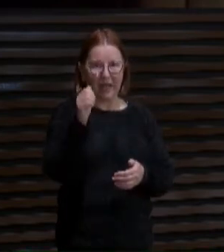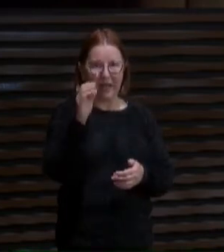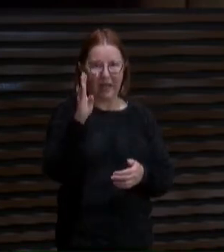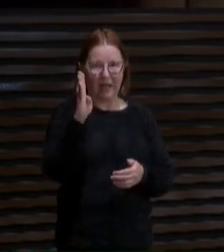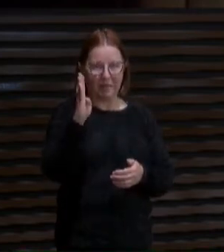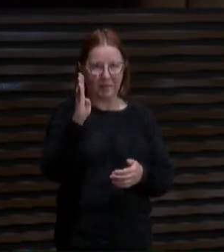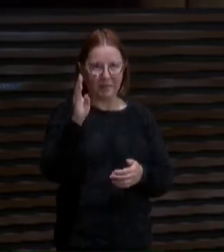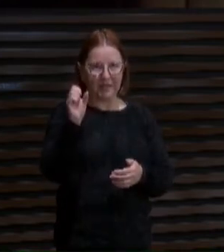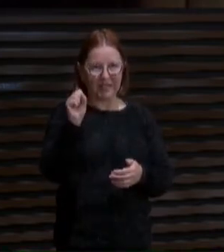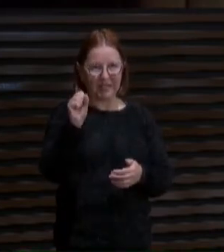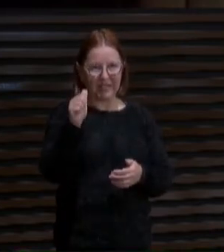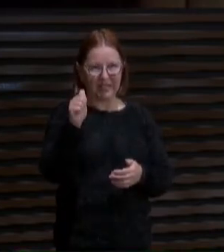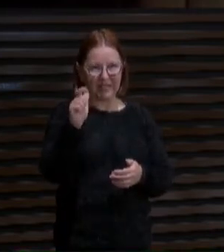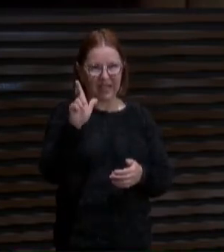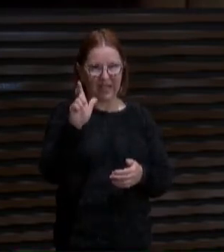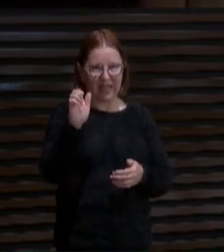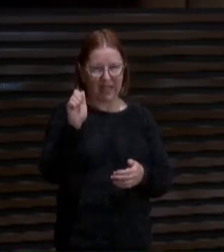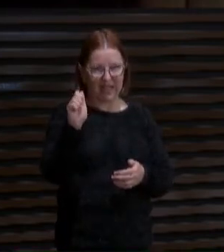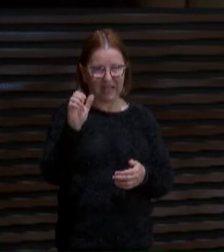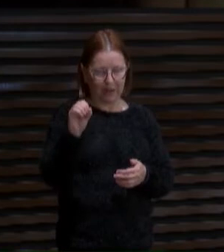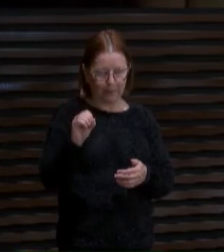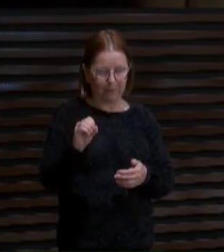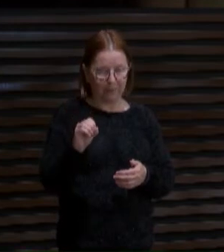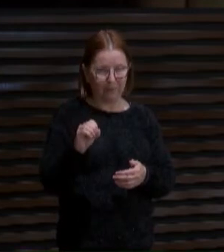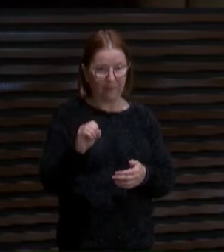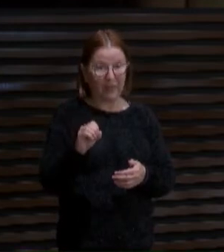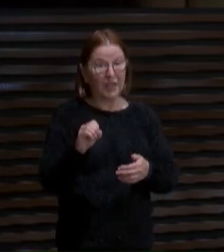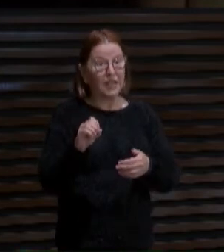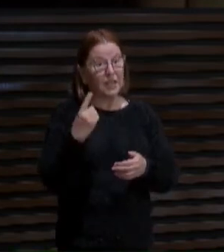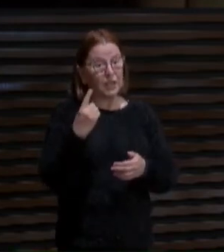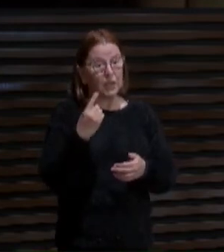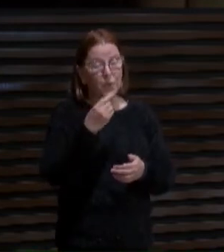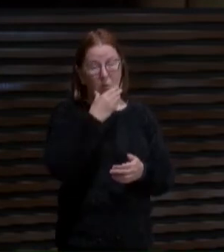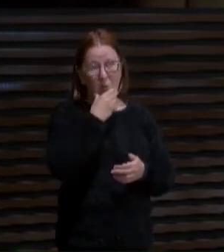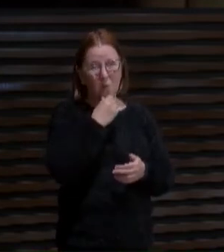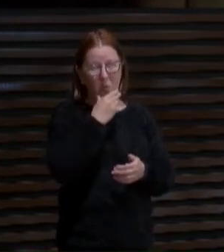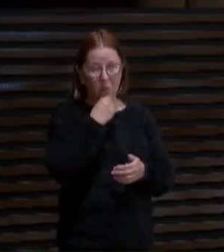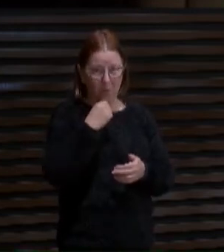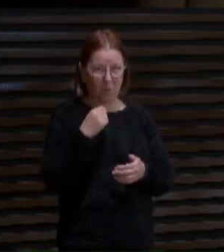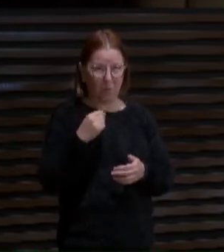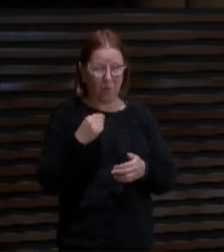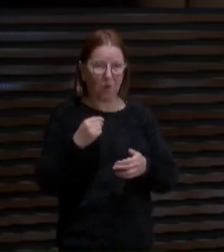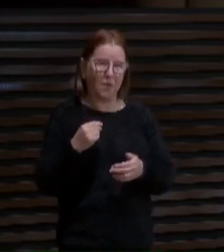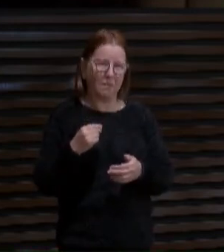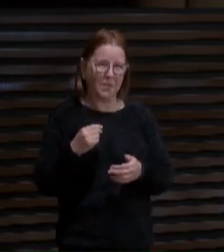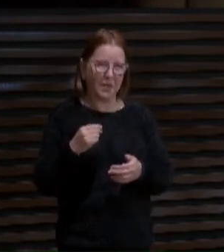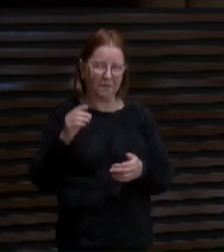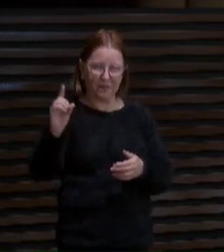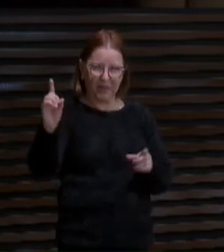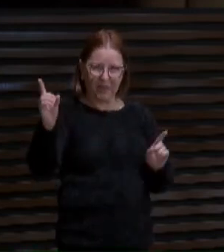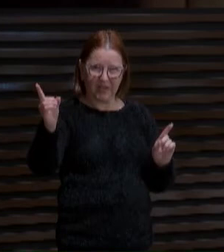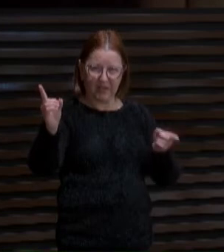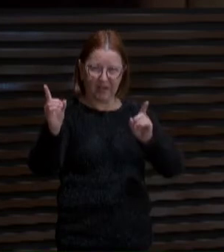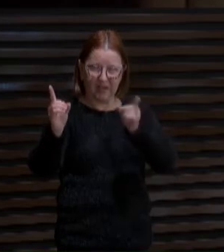homem da família de Saul chamado Simei que tinha com o objetivo a angustiar ainda mais A Alma Abatida já batida de